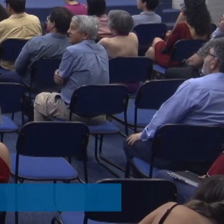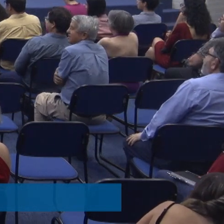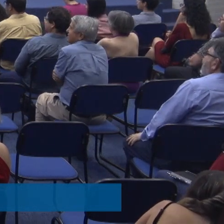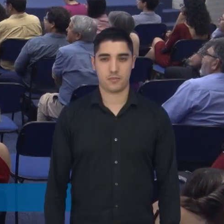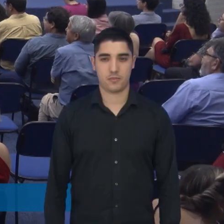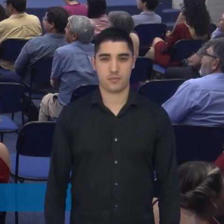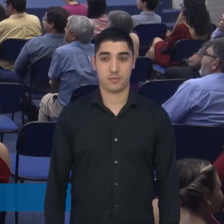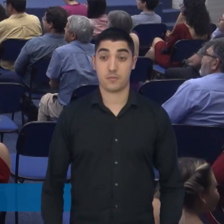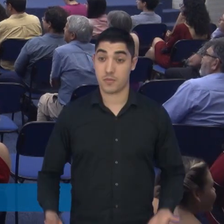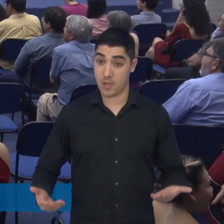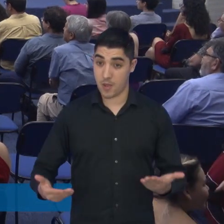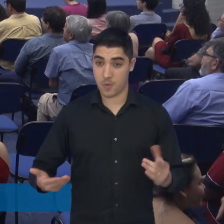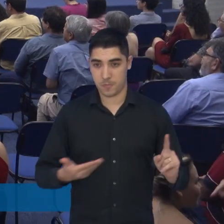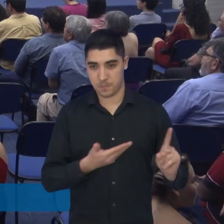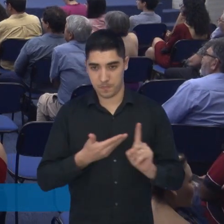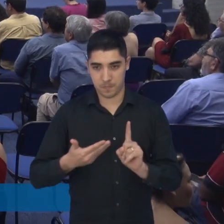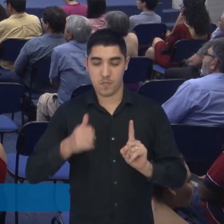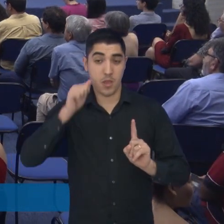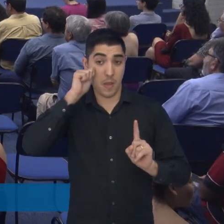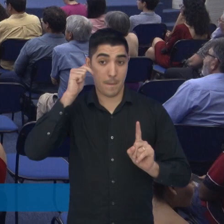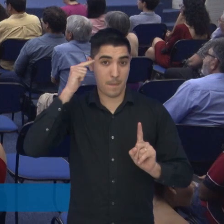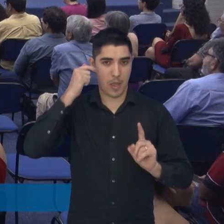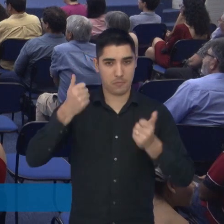Palavra, vereadora Amélia Naomi.